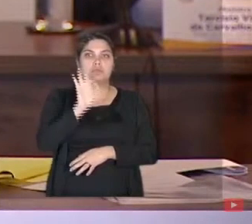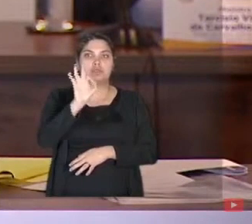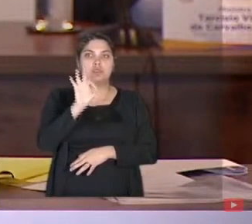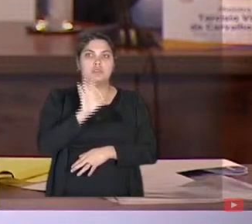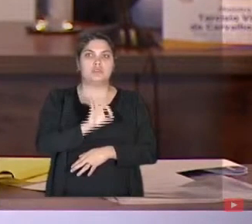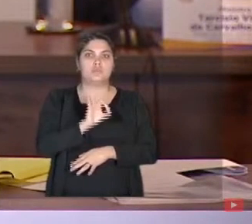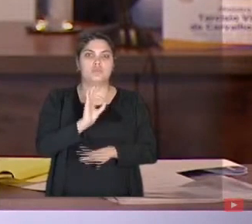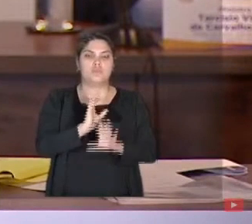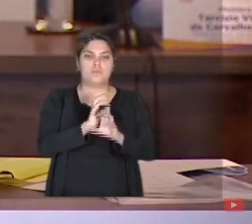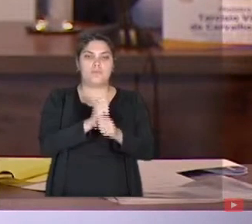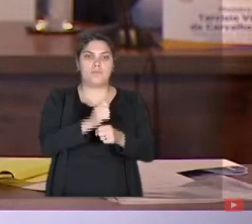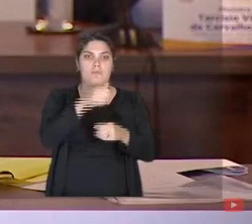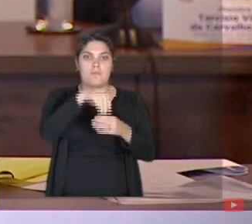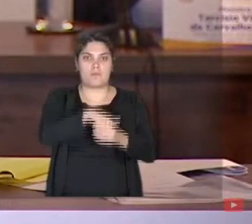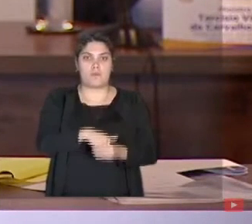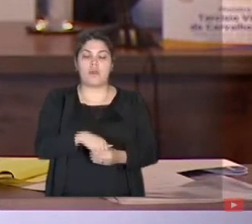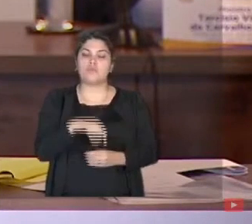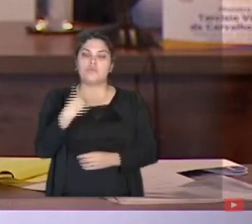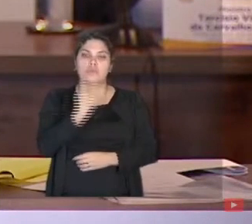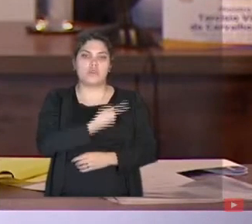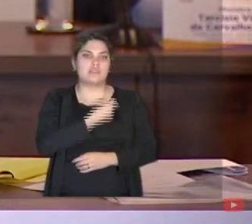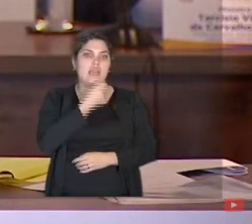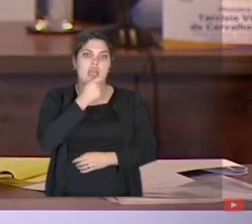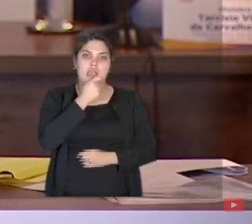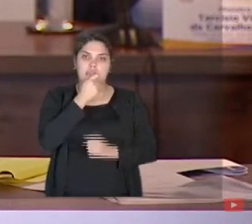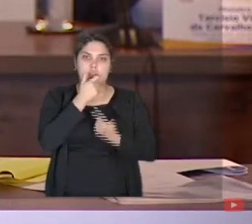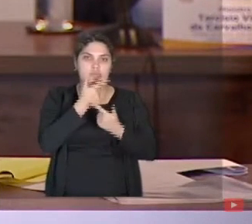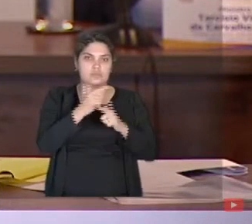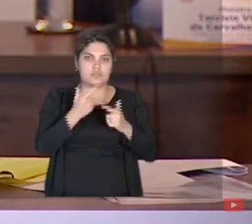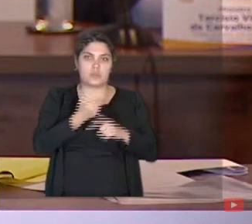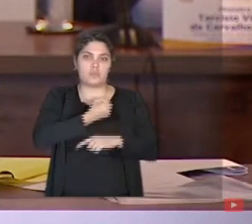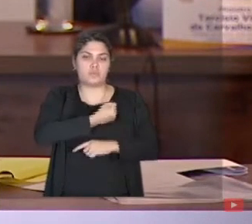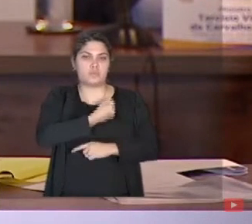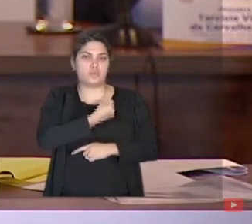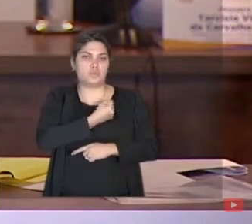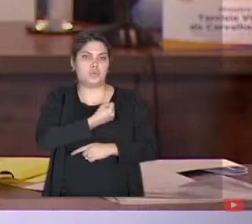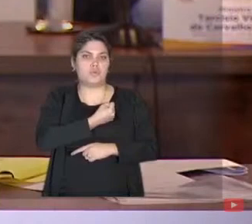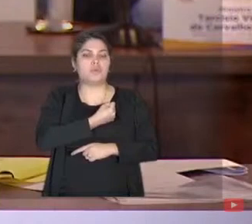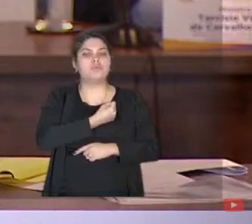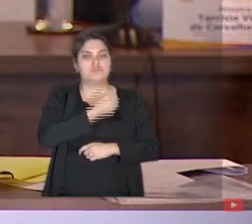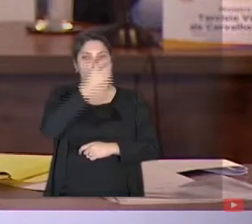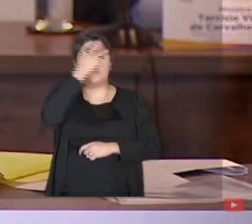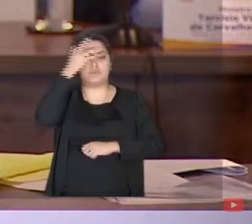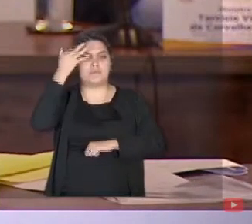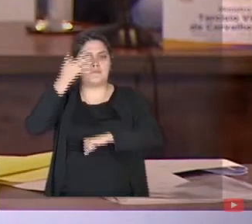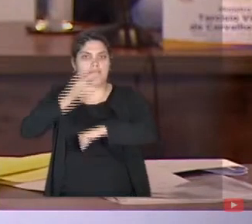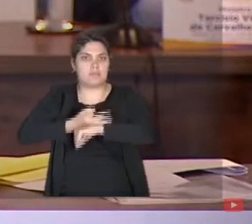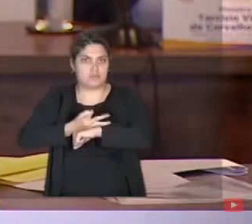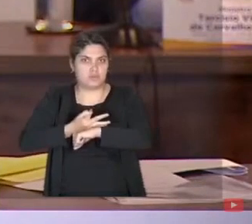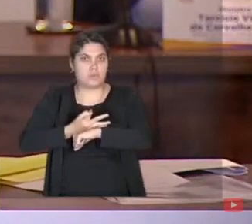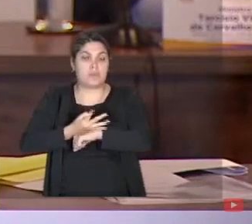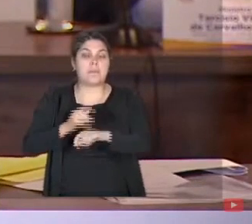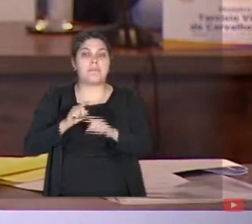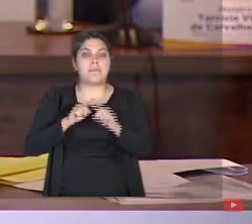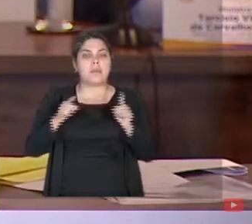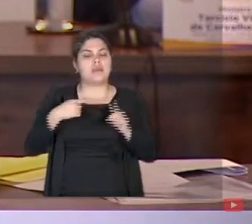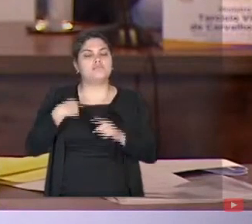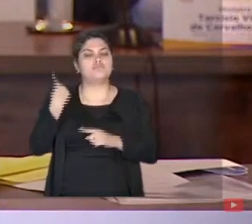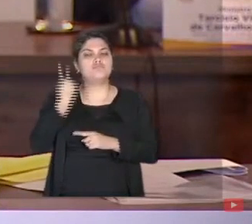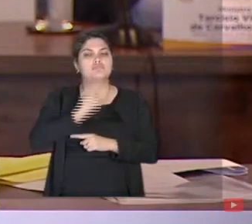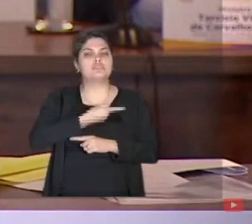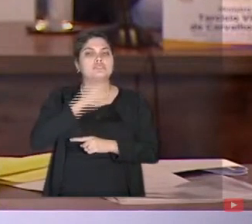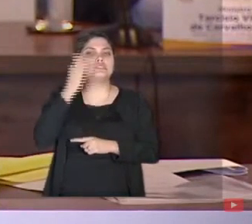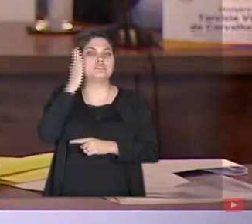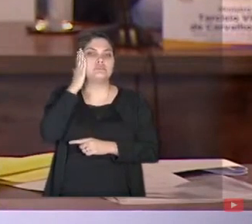62% dos votos. Nós ainda não temos um número da abstenção, mas é preciso ter em linha de conta que